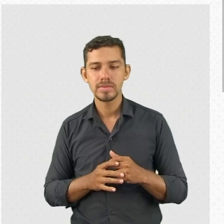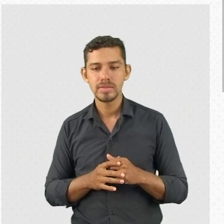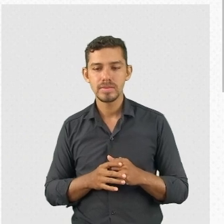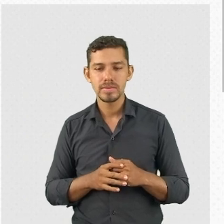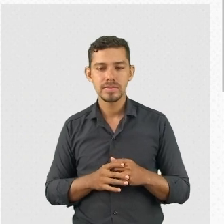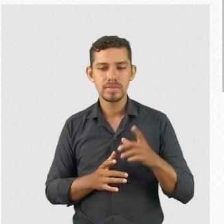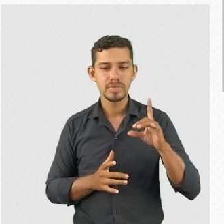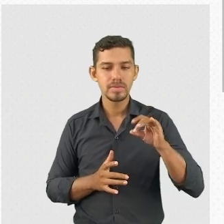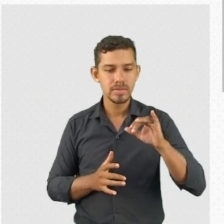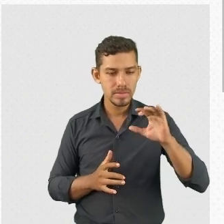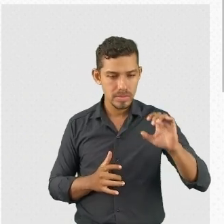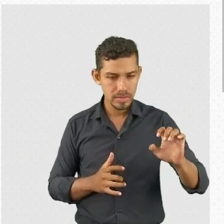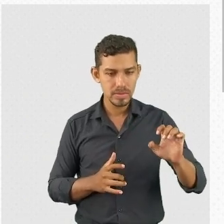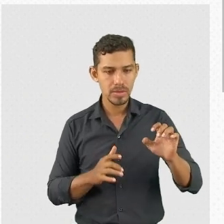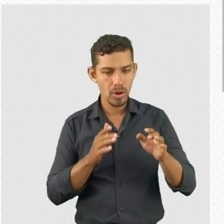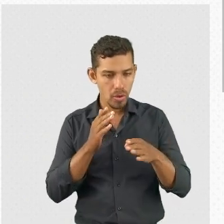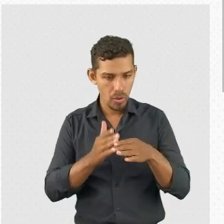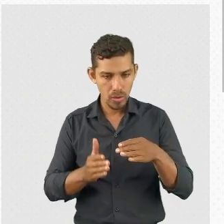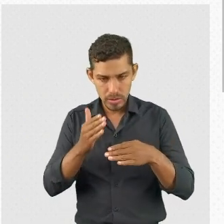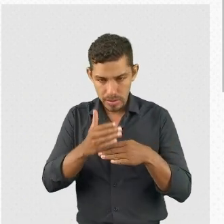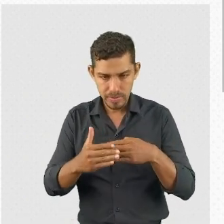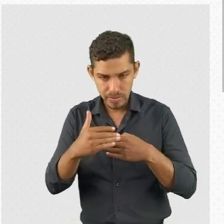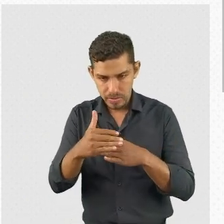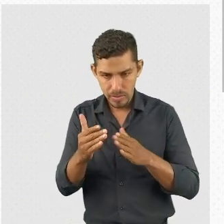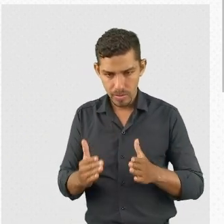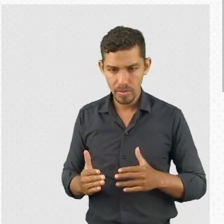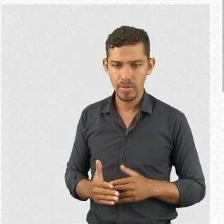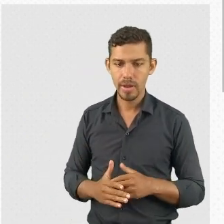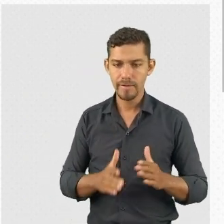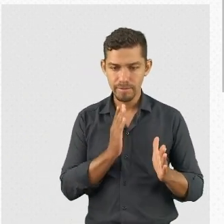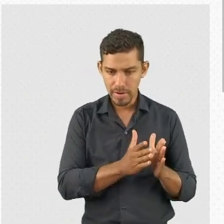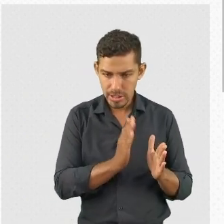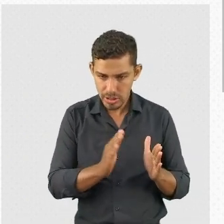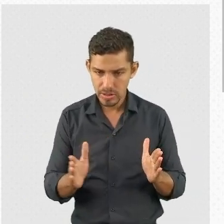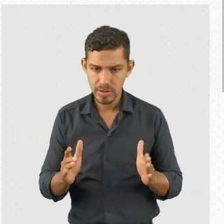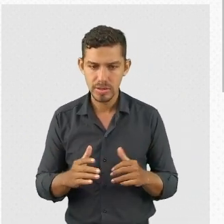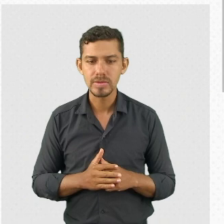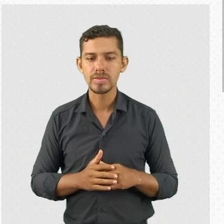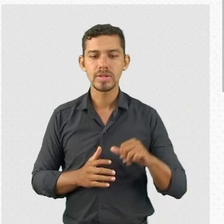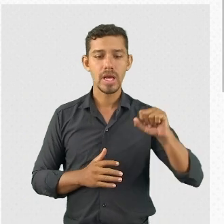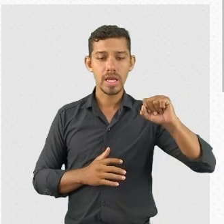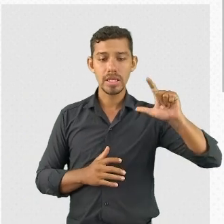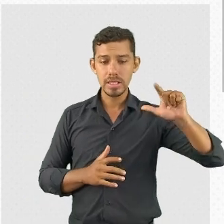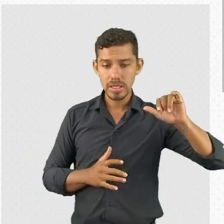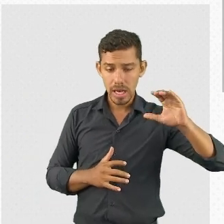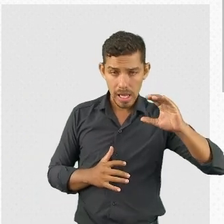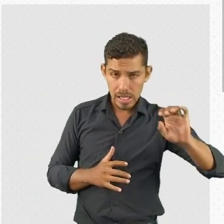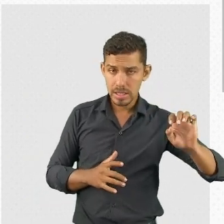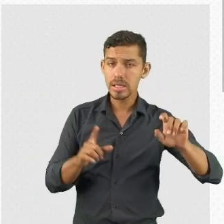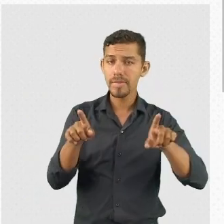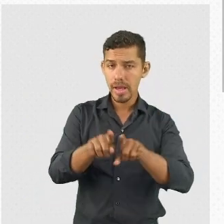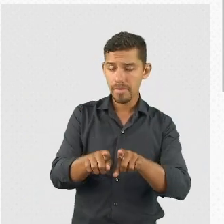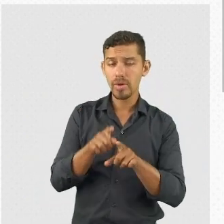em cubos. Slice, fatiar. Slice também pode ser um substantivo, que é o